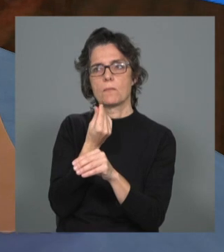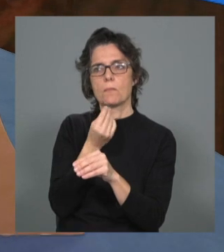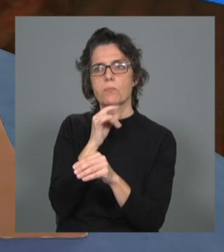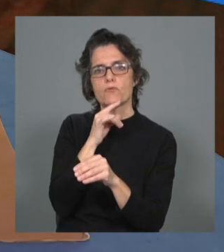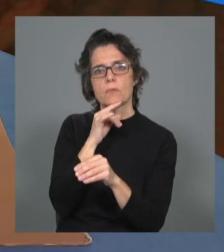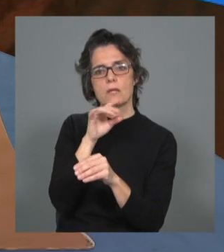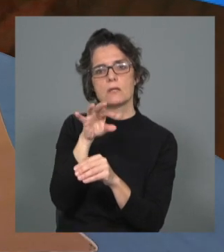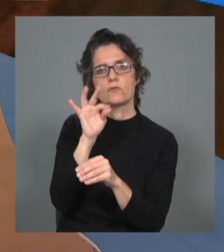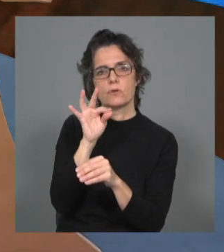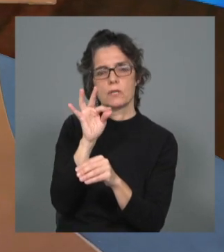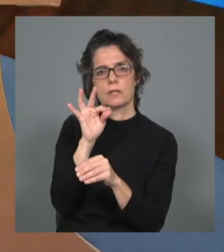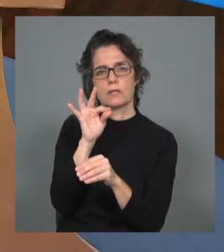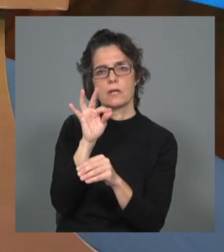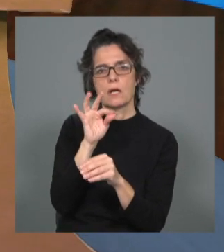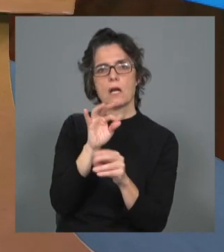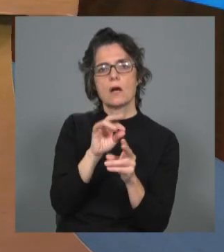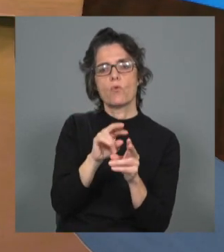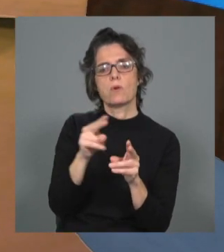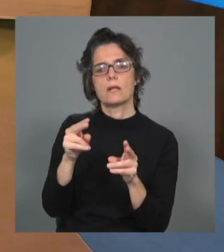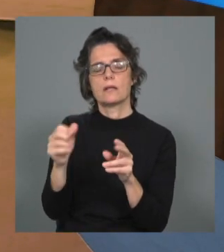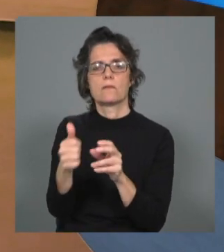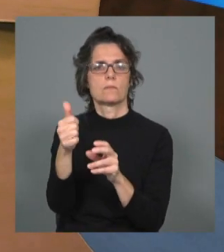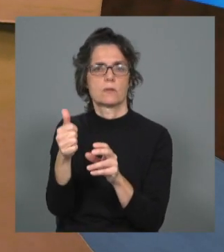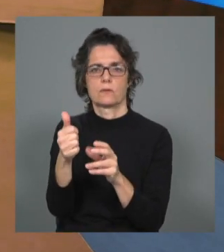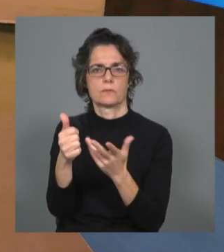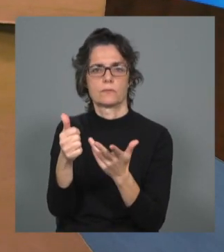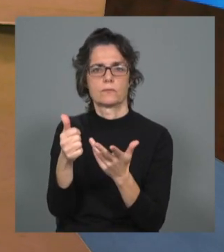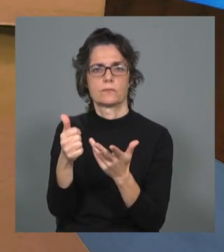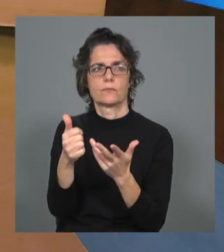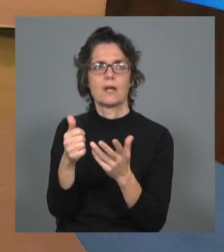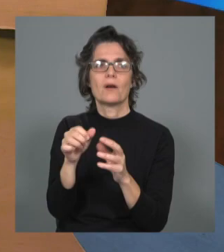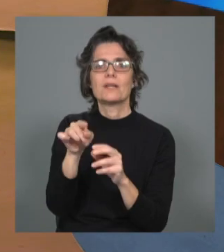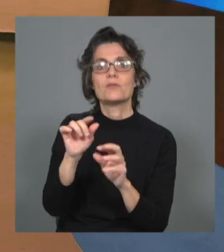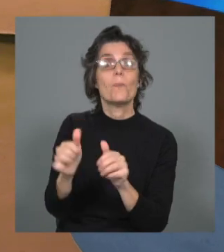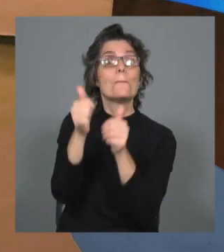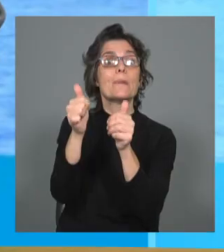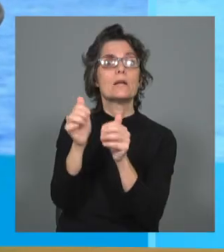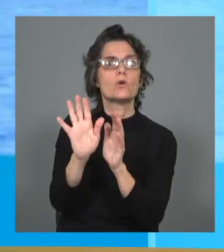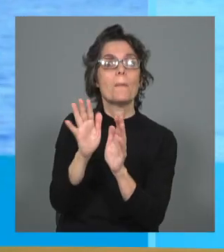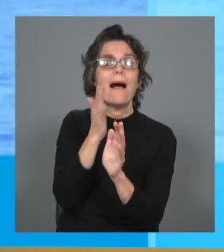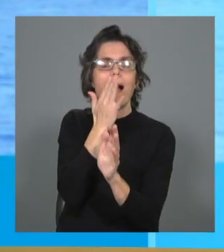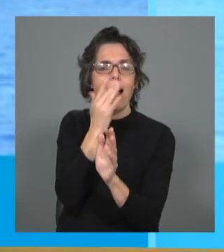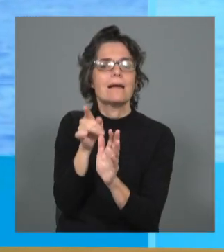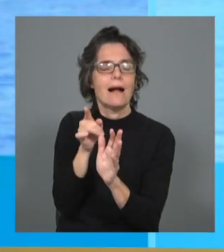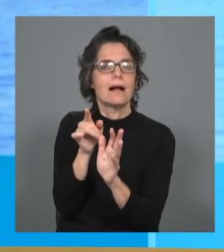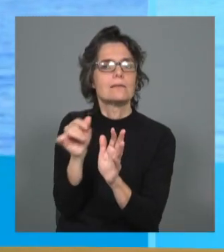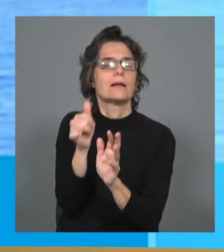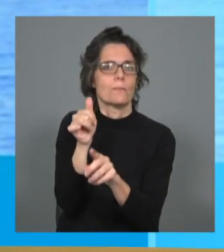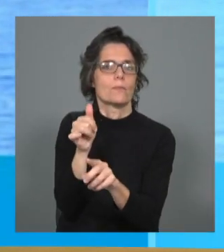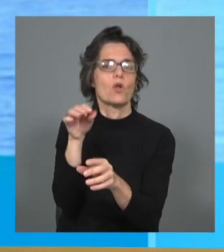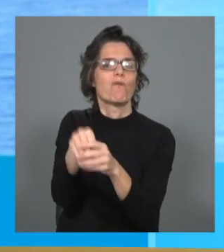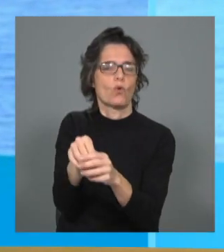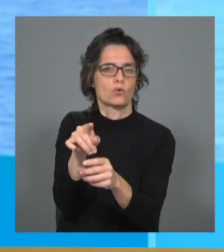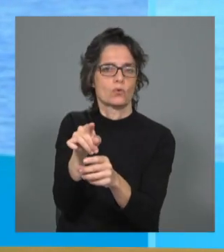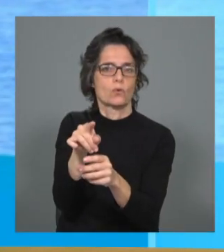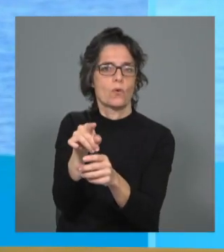a melhor alternativa. Não digo que tenha sido a melhor ou não, parecia ser a melhor alternativa para